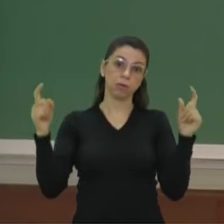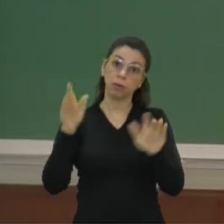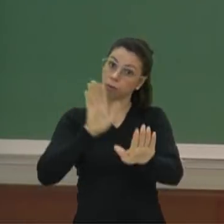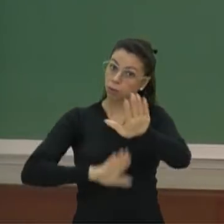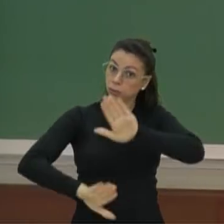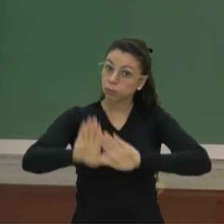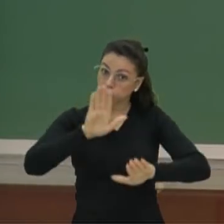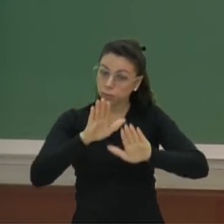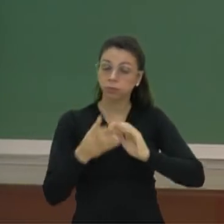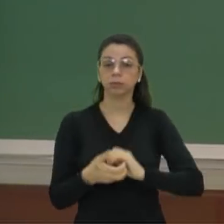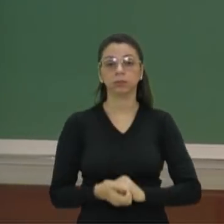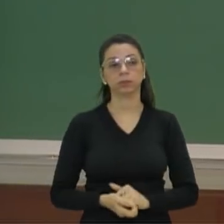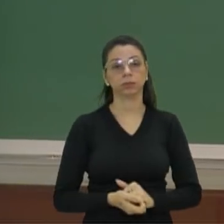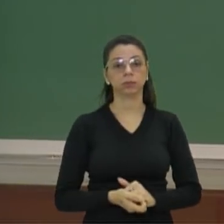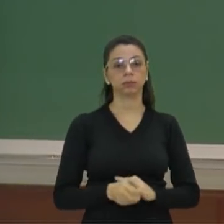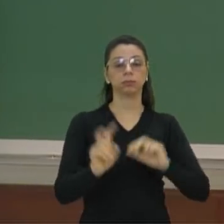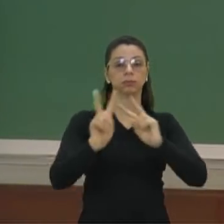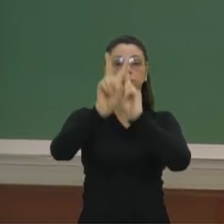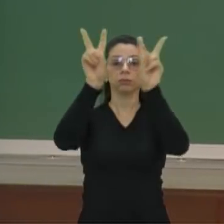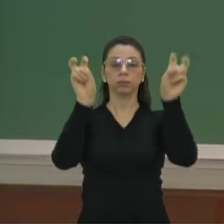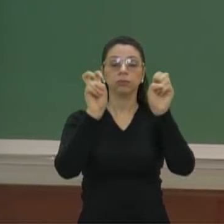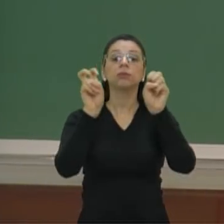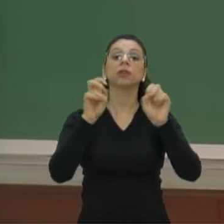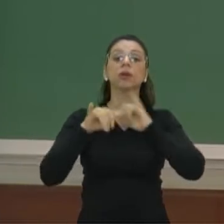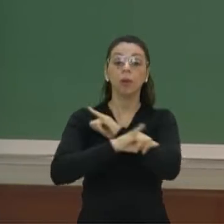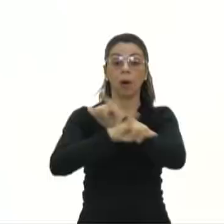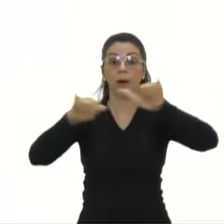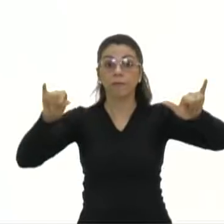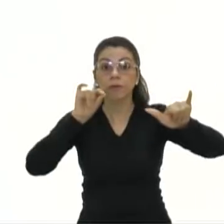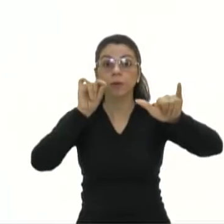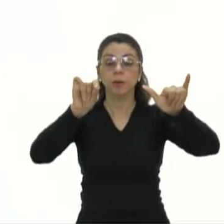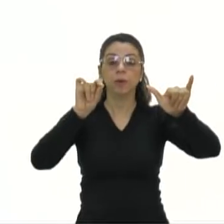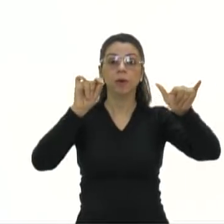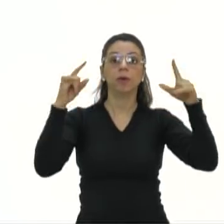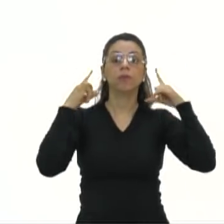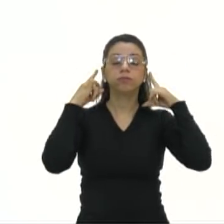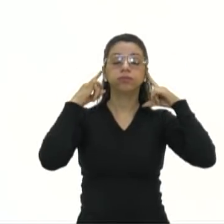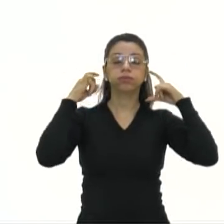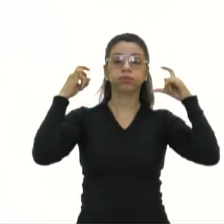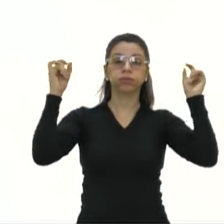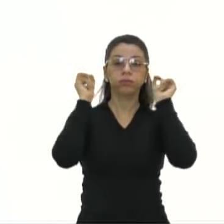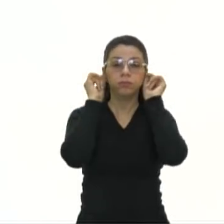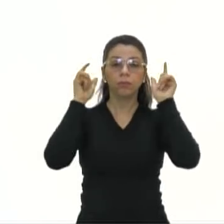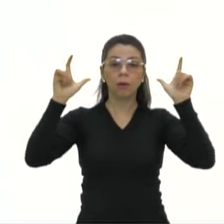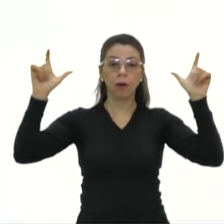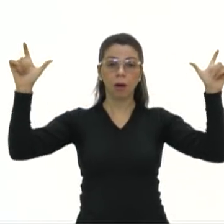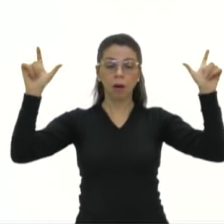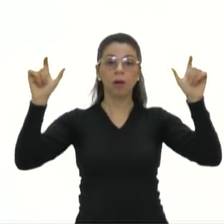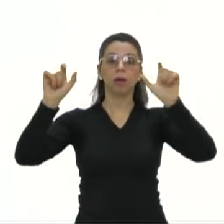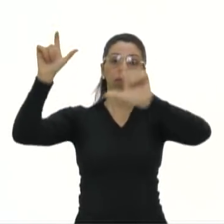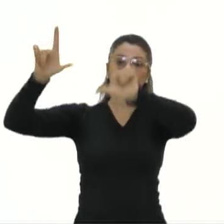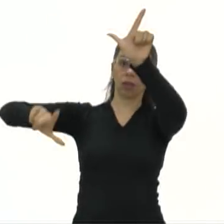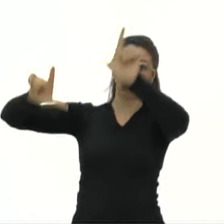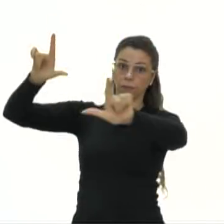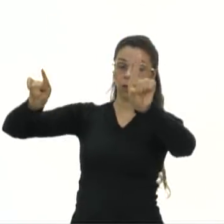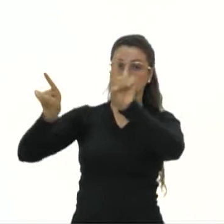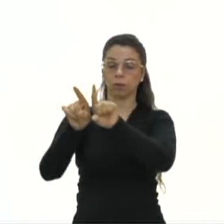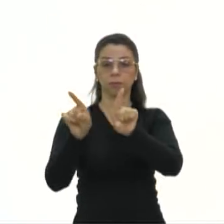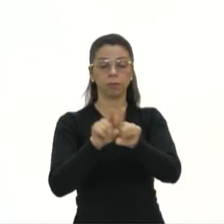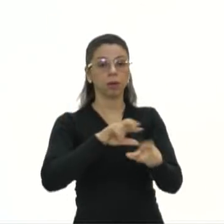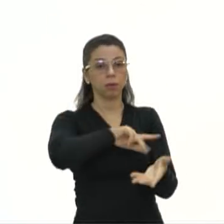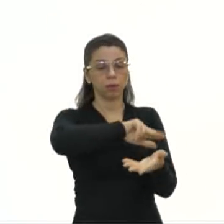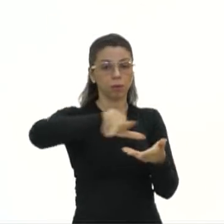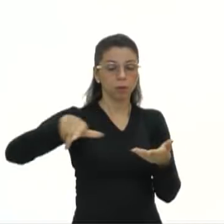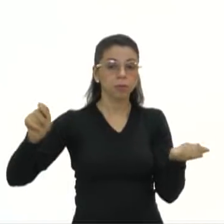cuidado. O subtítulo: o alerta é para o alto volume das TVs e aparelhos sonoros que